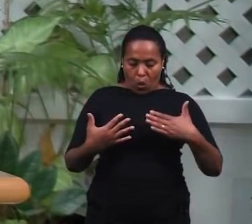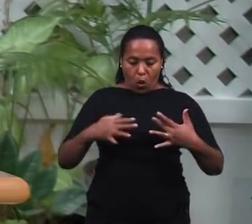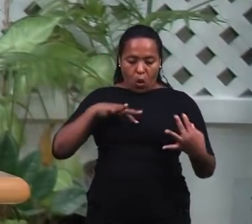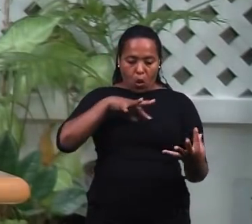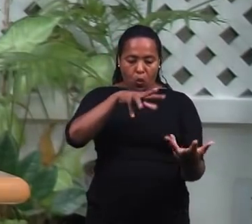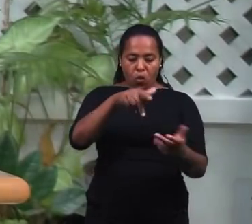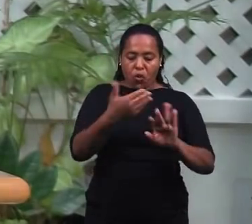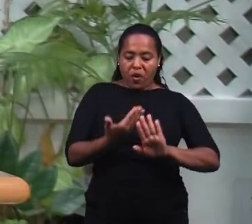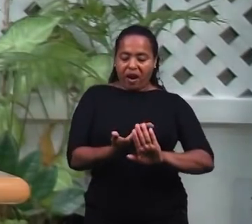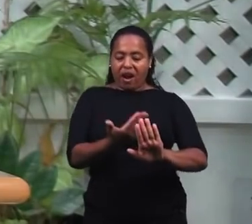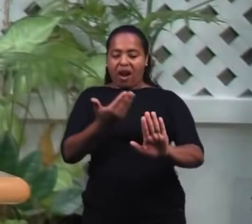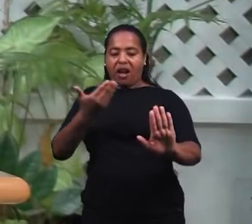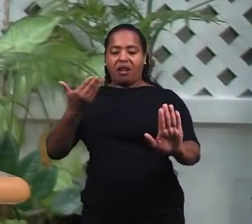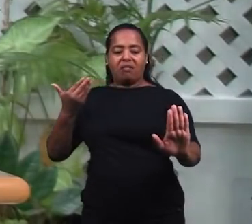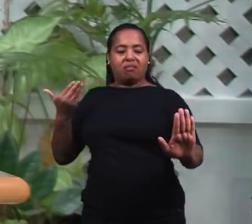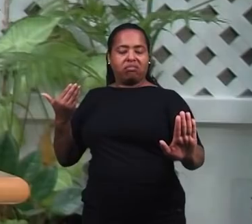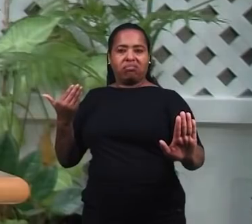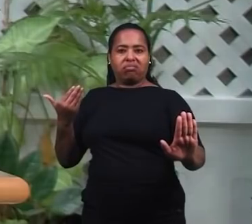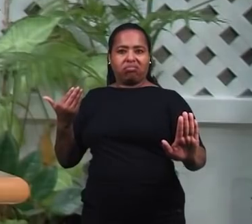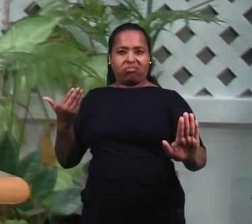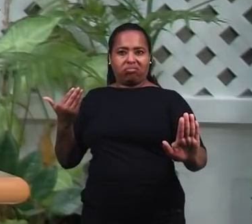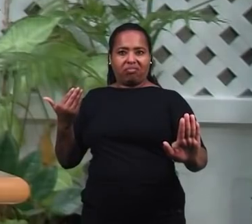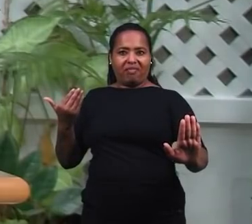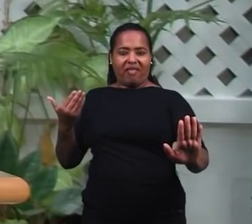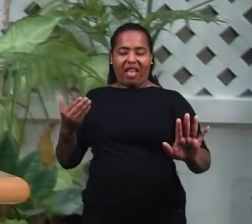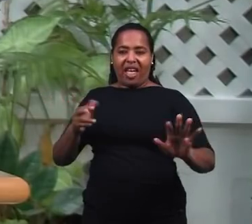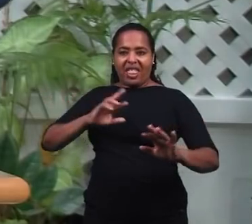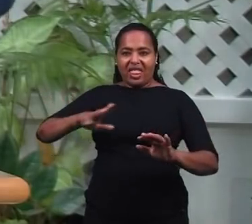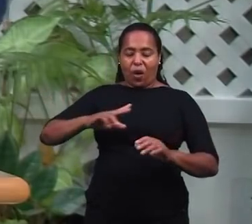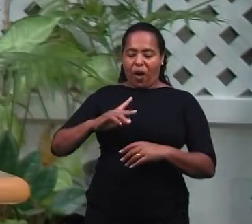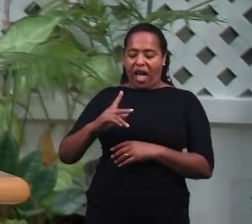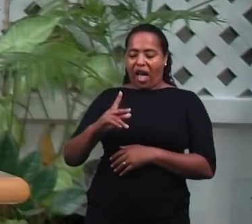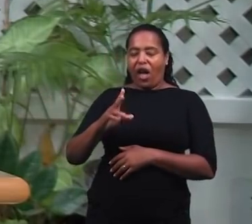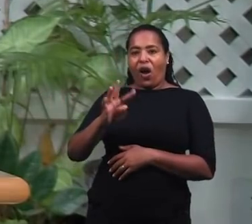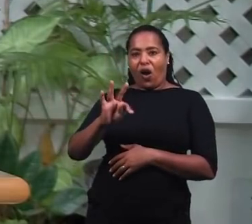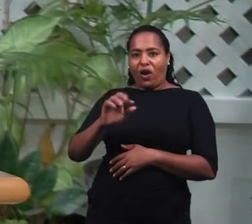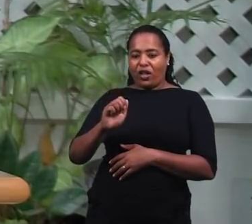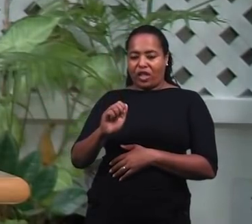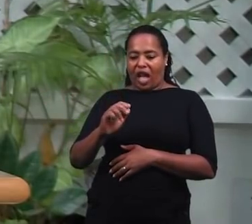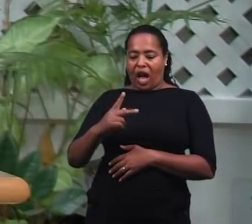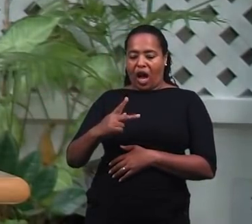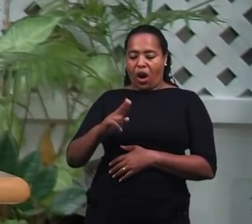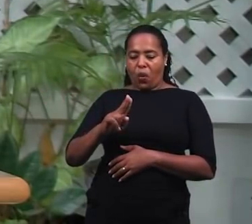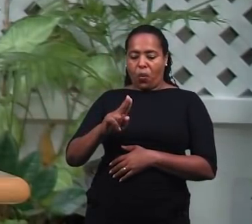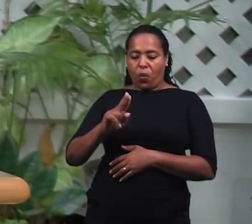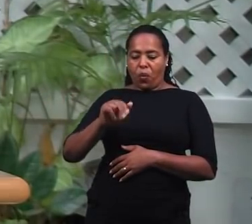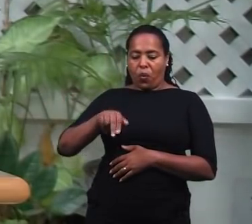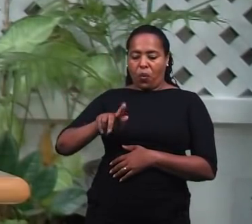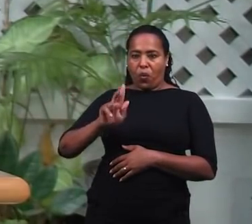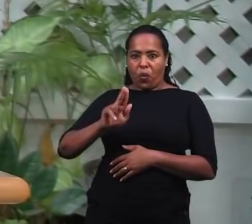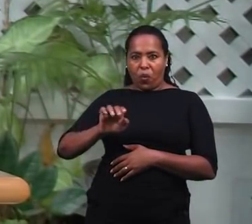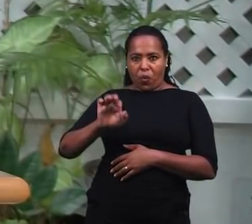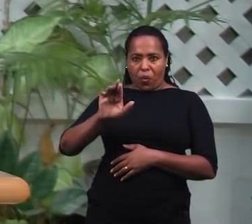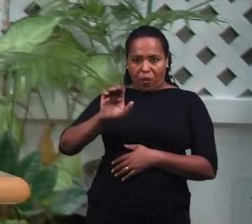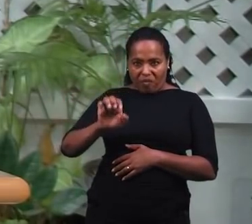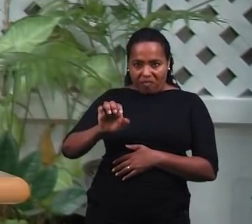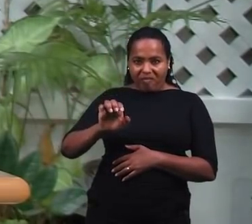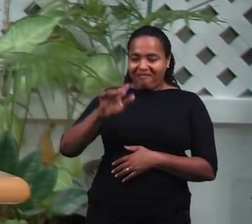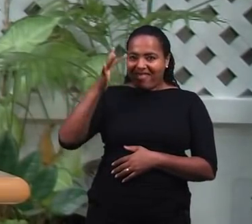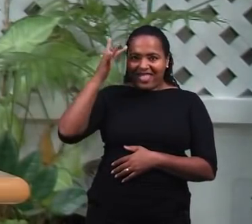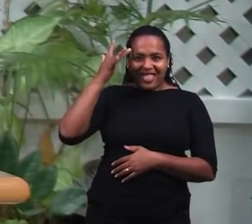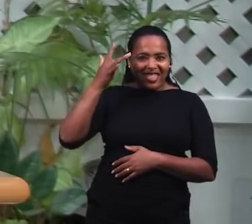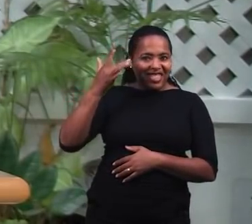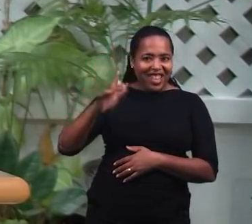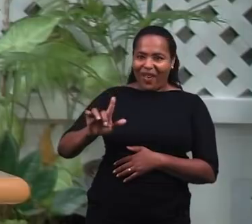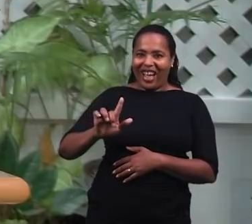do mundo. Não é um tapume. Eu vou para o céu, mas